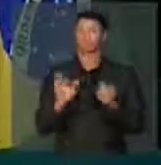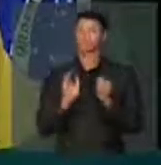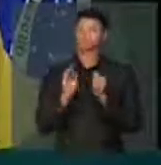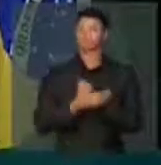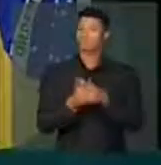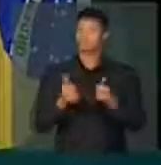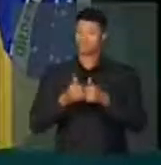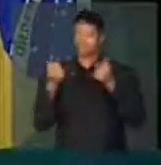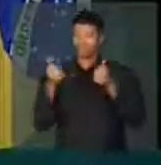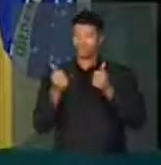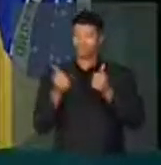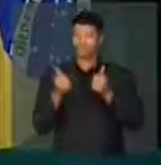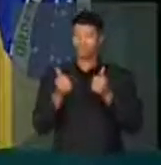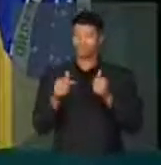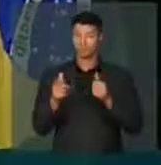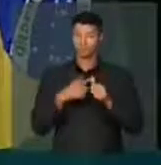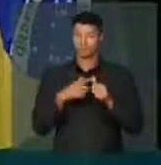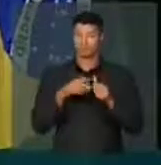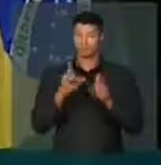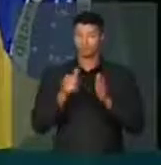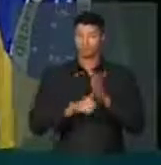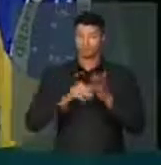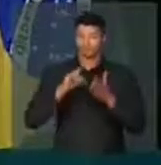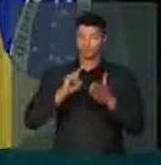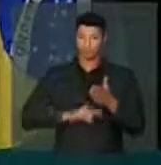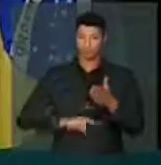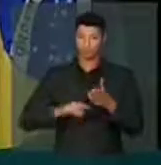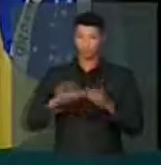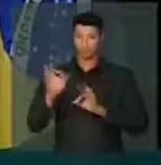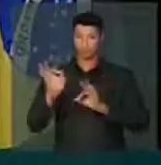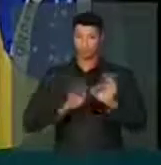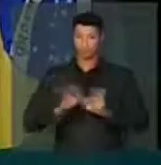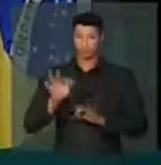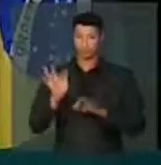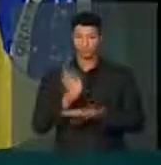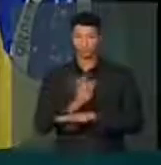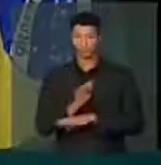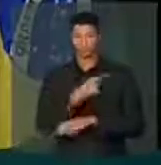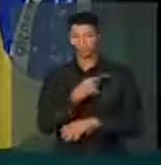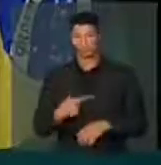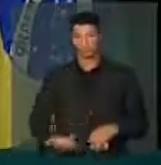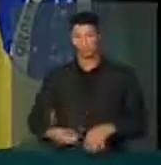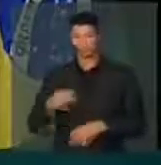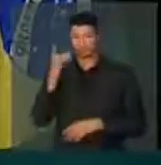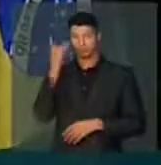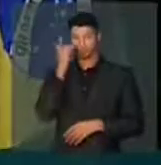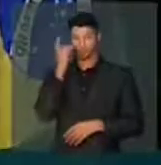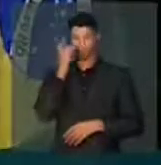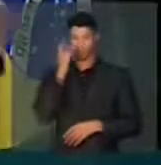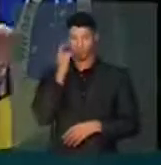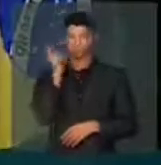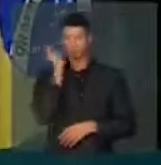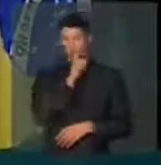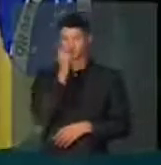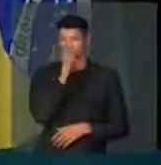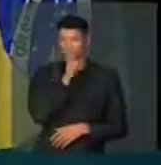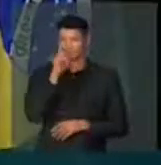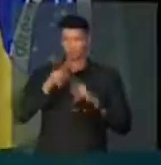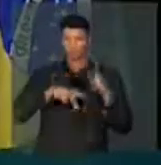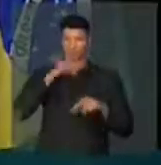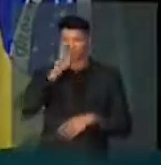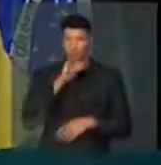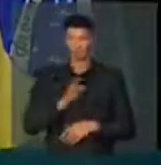o resultado oficial do primeiro documento formal de que a presidente Dilma Rousseff mentiu aos